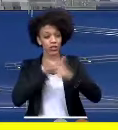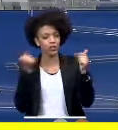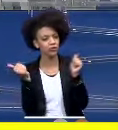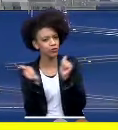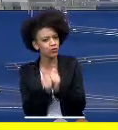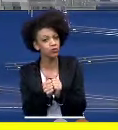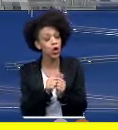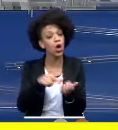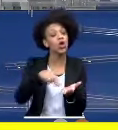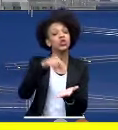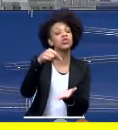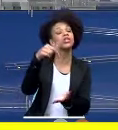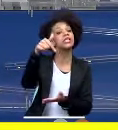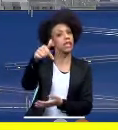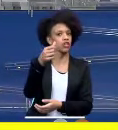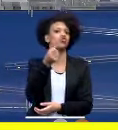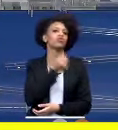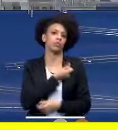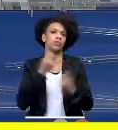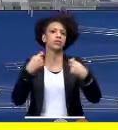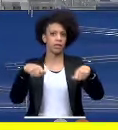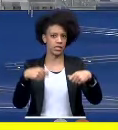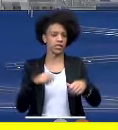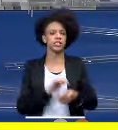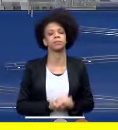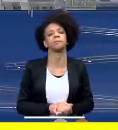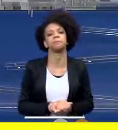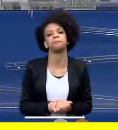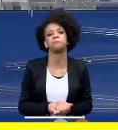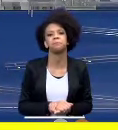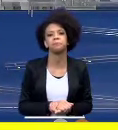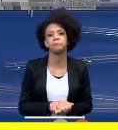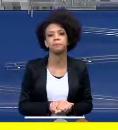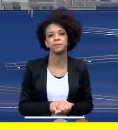girando, serão sorteados 7 números.